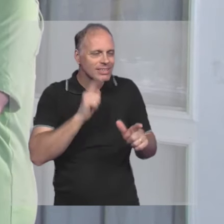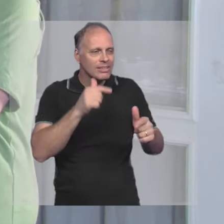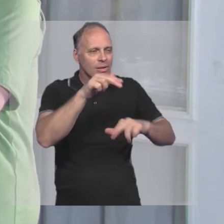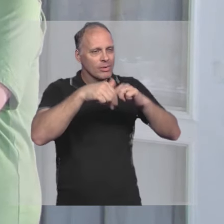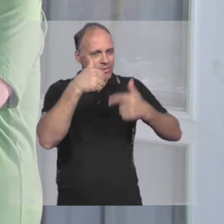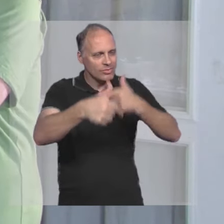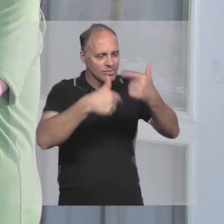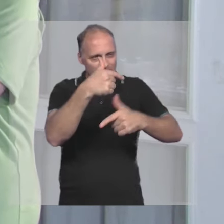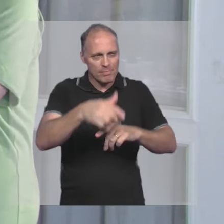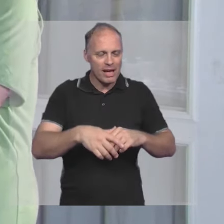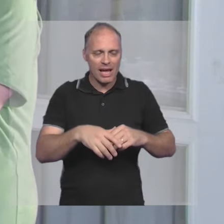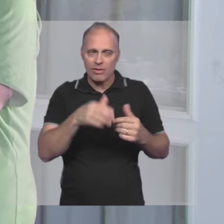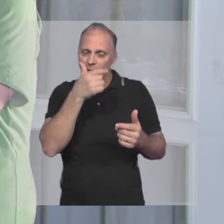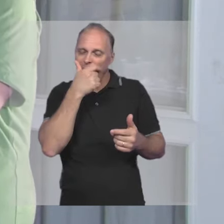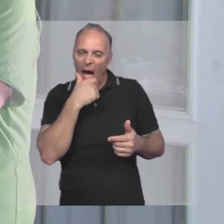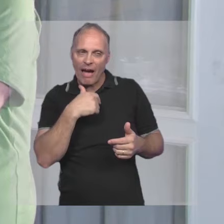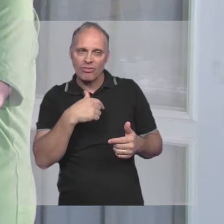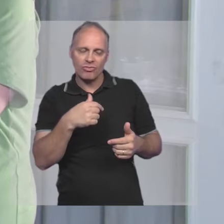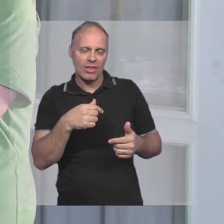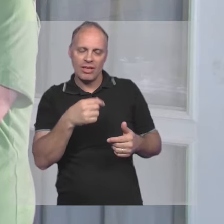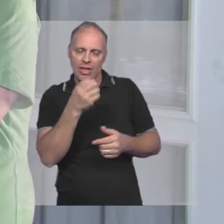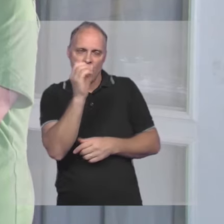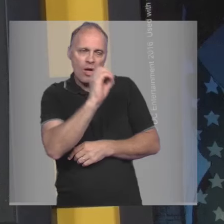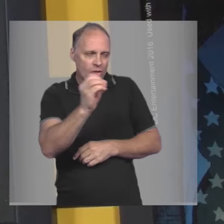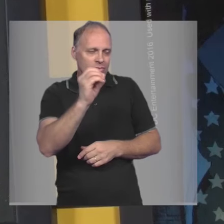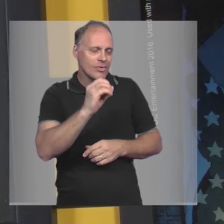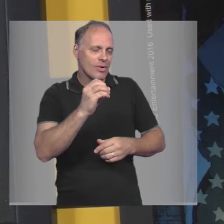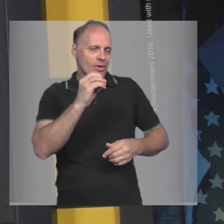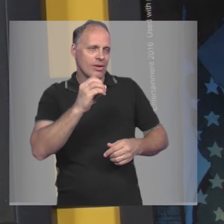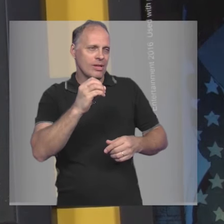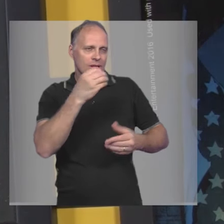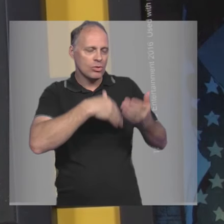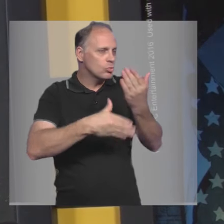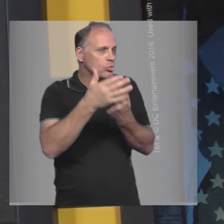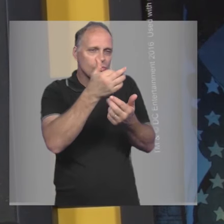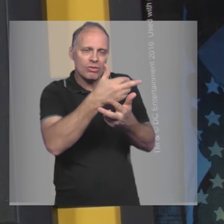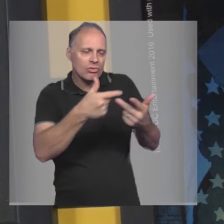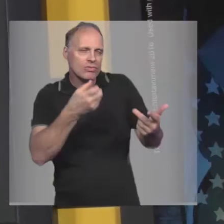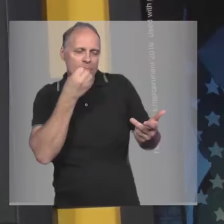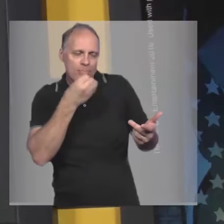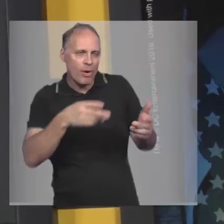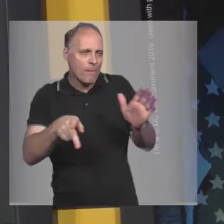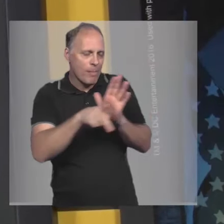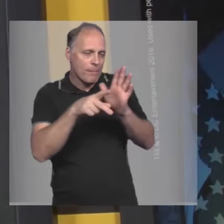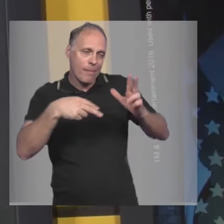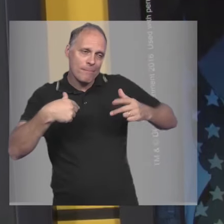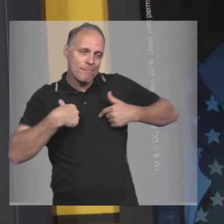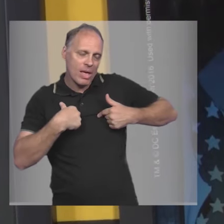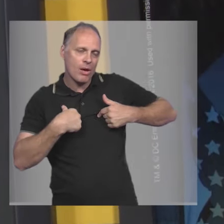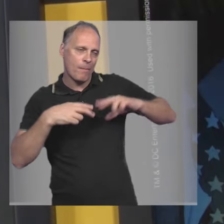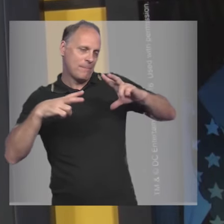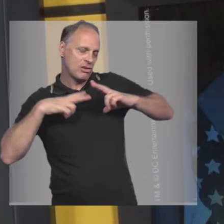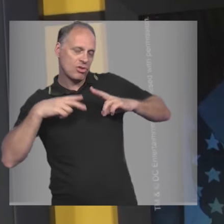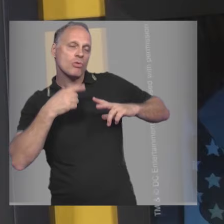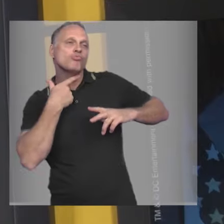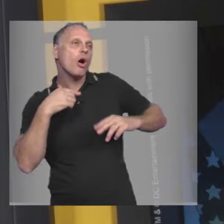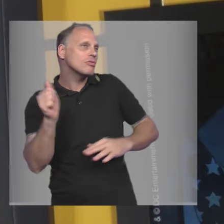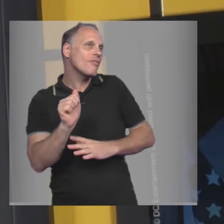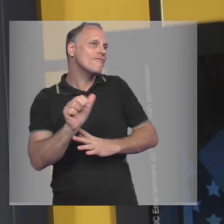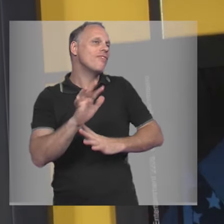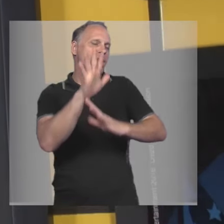acho que eu sou super nostálgico, acho que isso não dá pra negar. Essa nostalgia acho que é um lance pessoal meu. Eu gosto